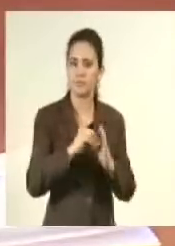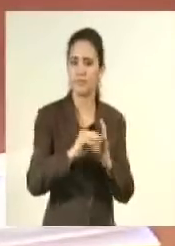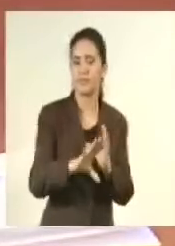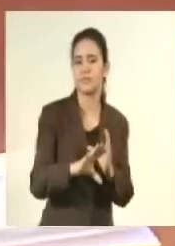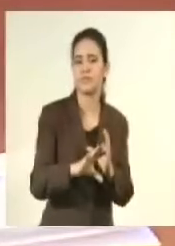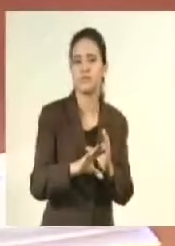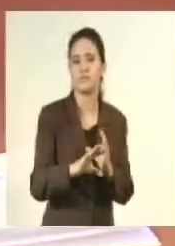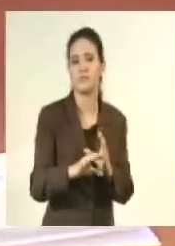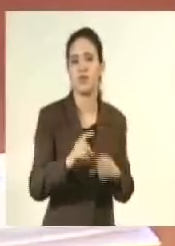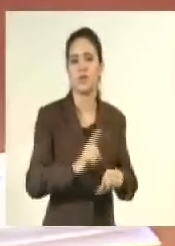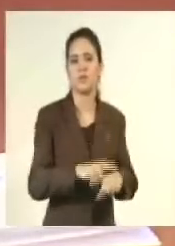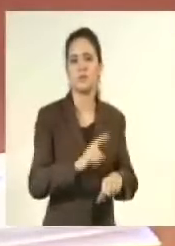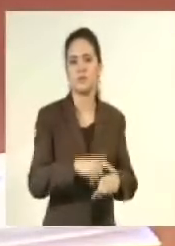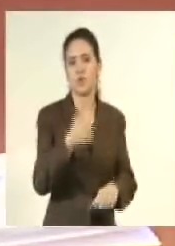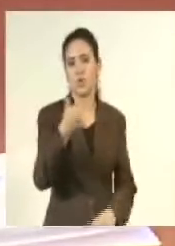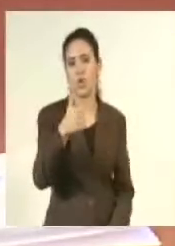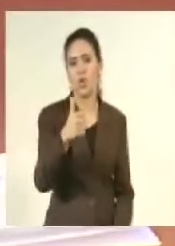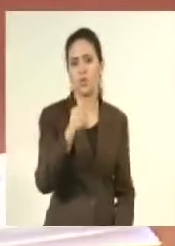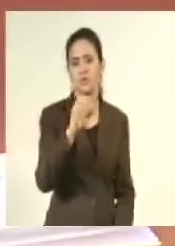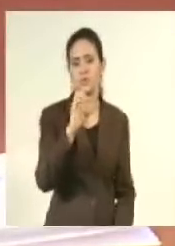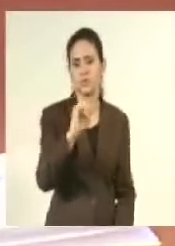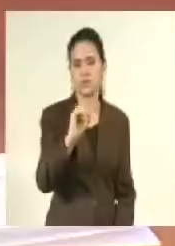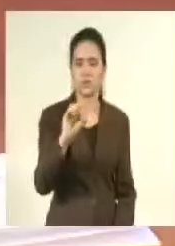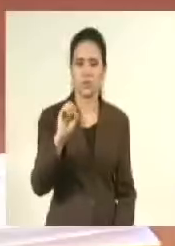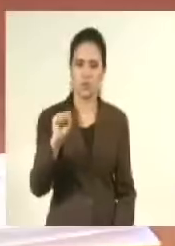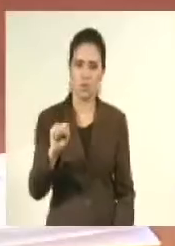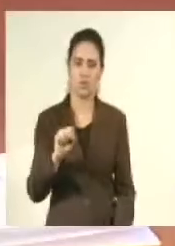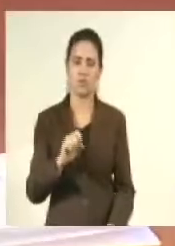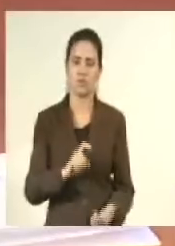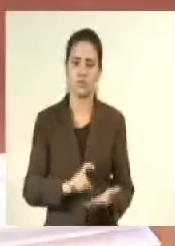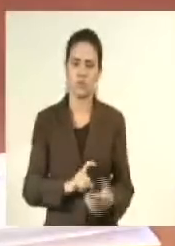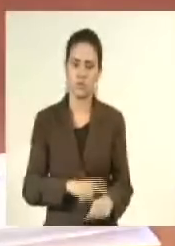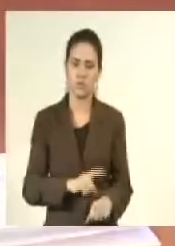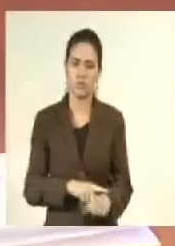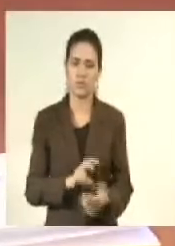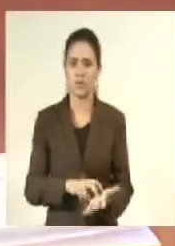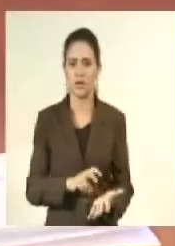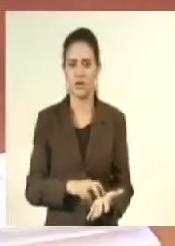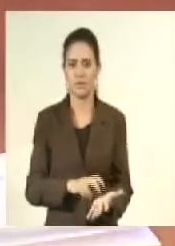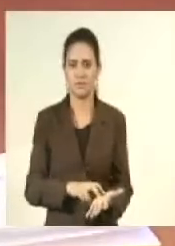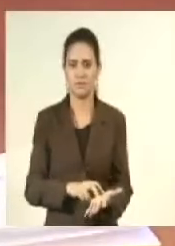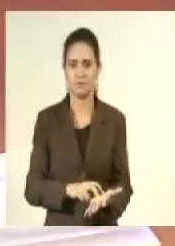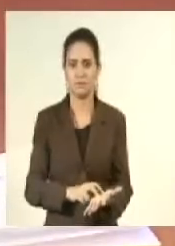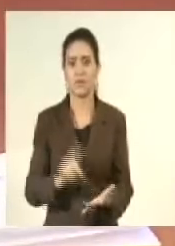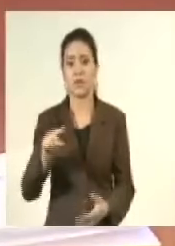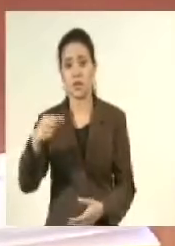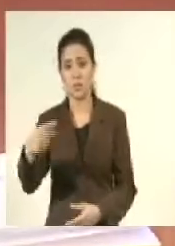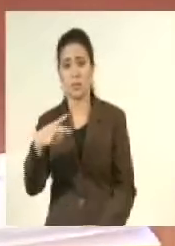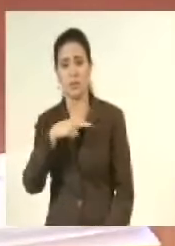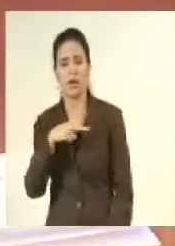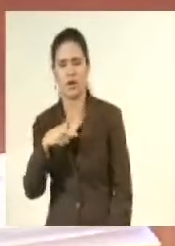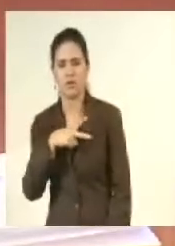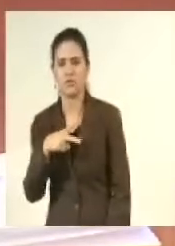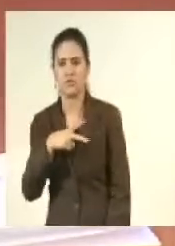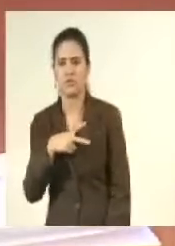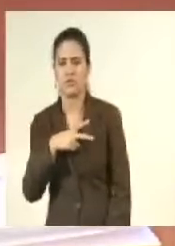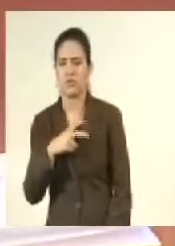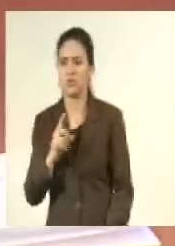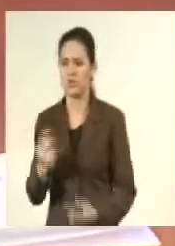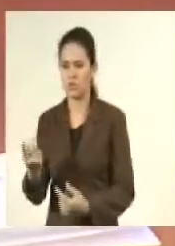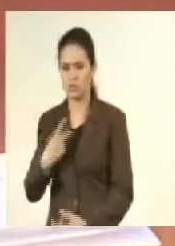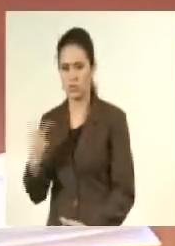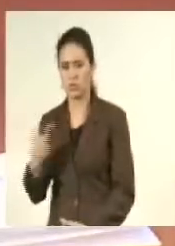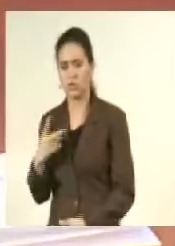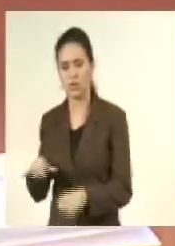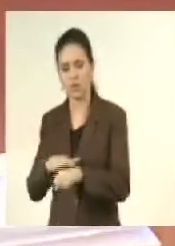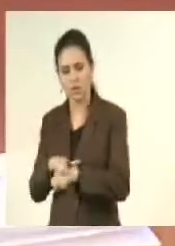às 11h08 da manhã. E depois eu, numa conversa sozinha com ele, sem ser no grupo da família, onde ele disse